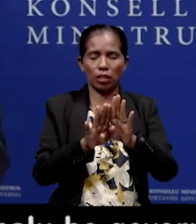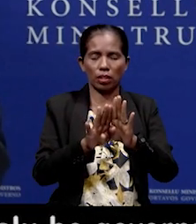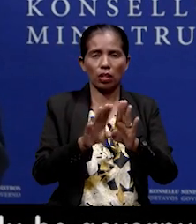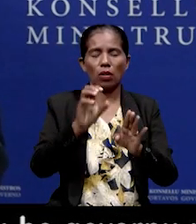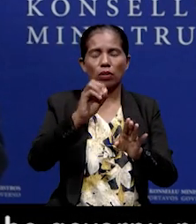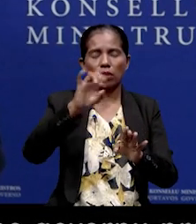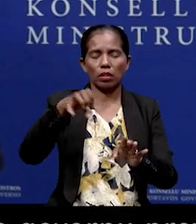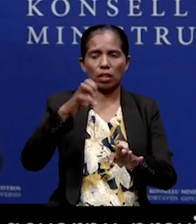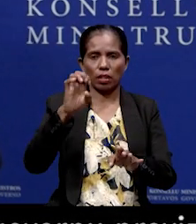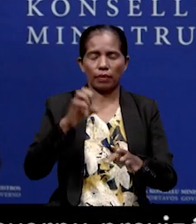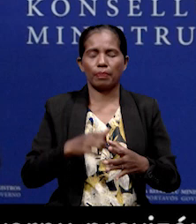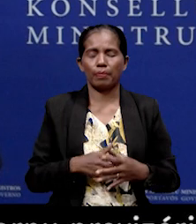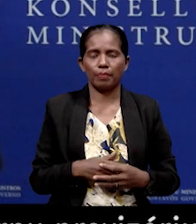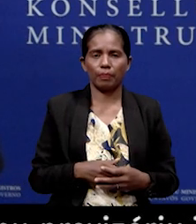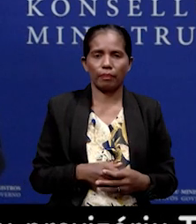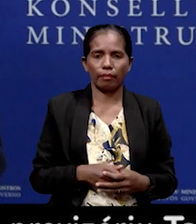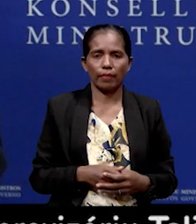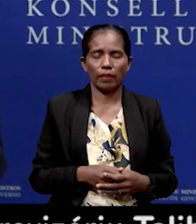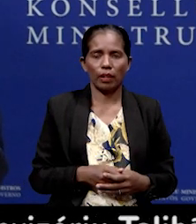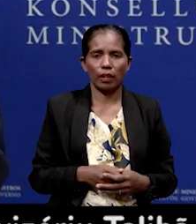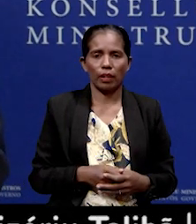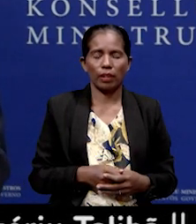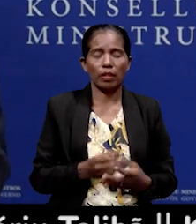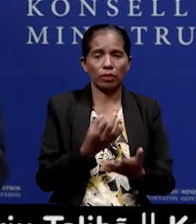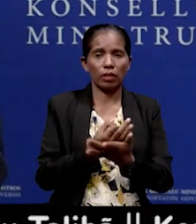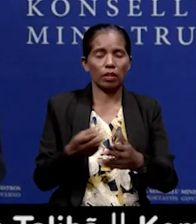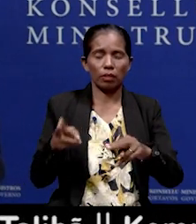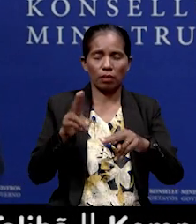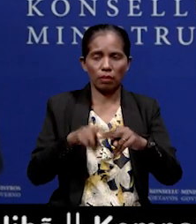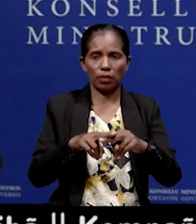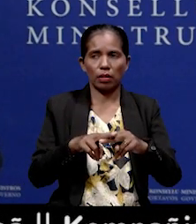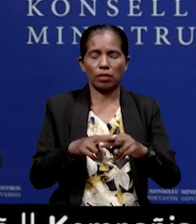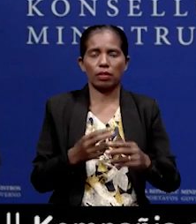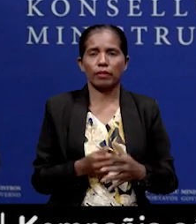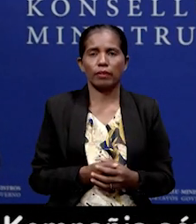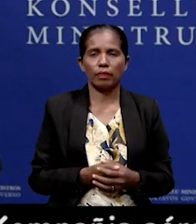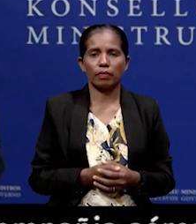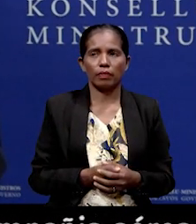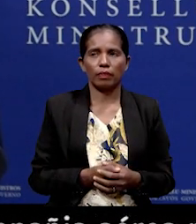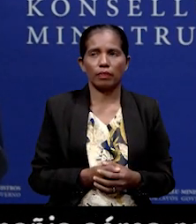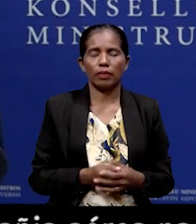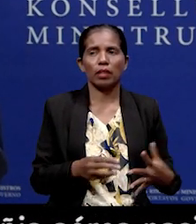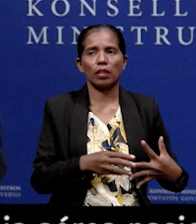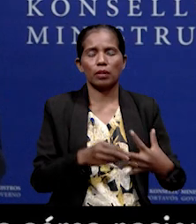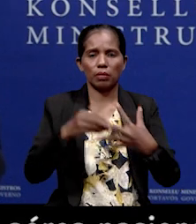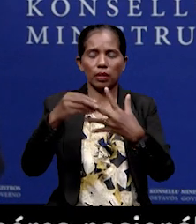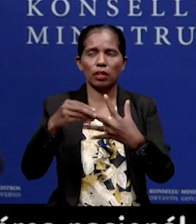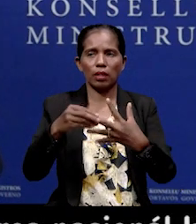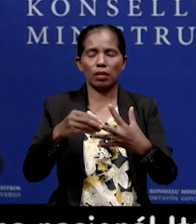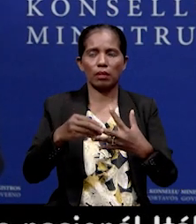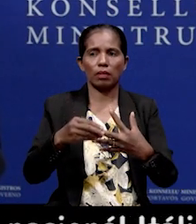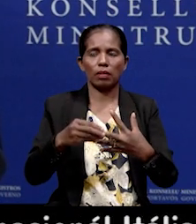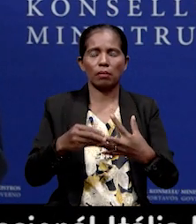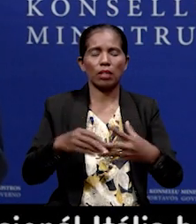nian. E o suplemento né destina especial para